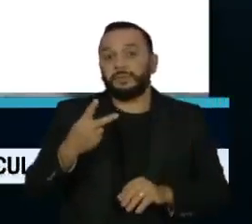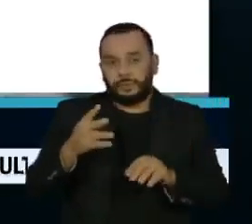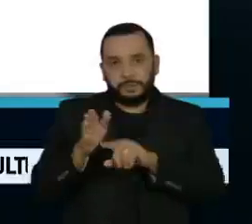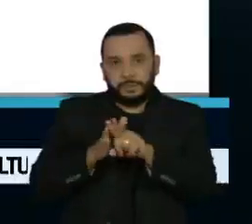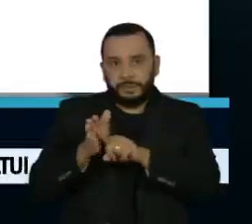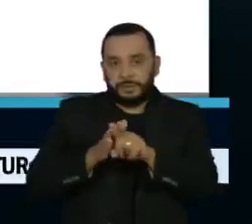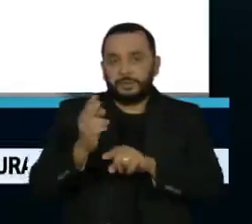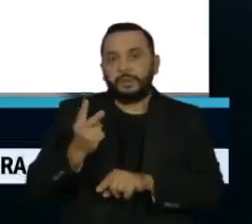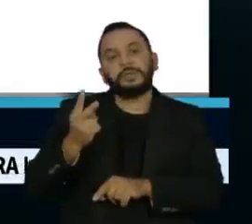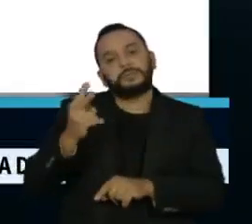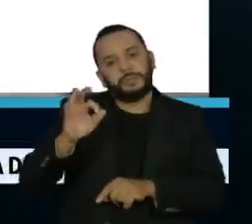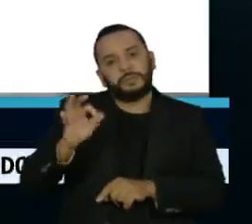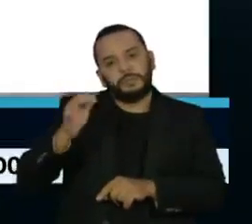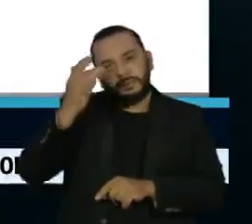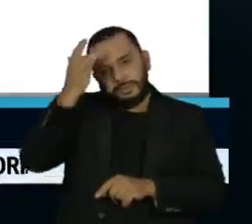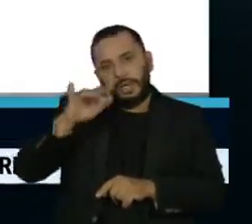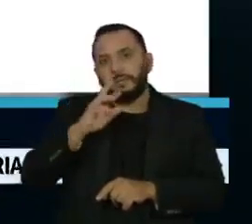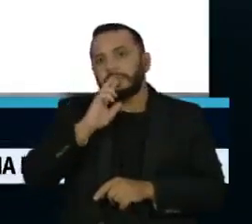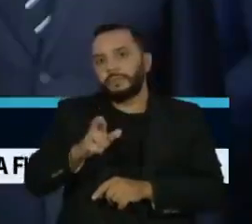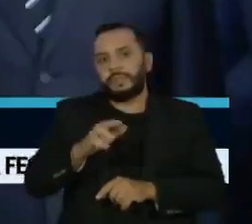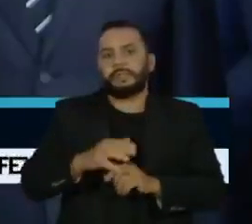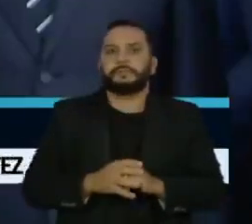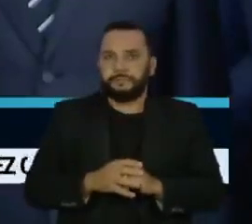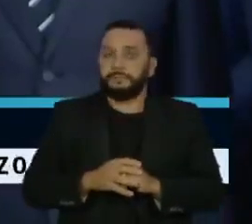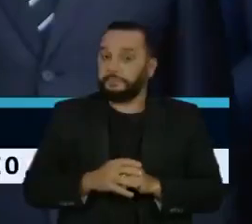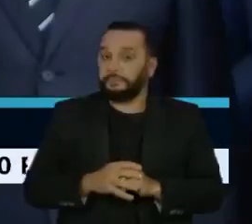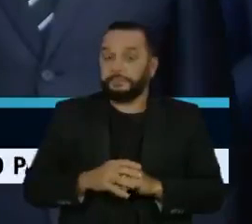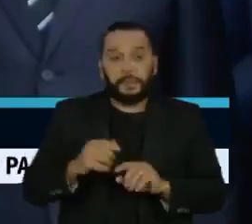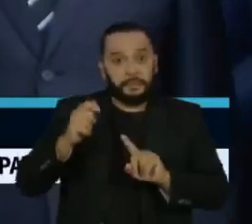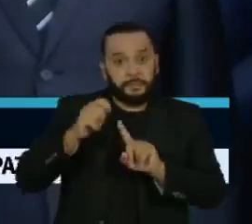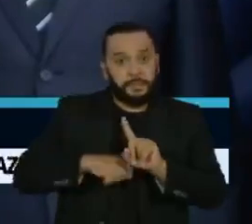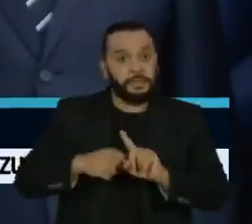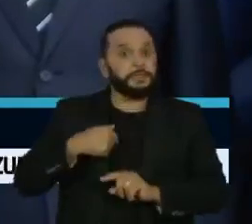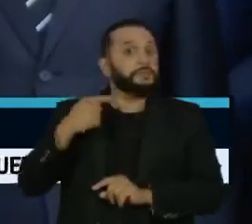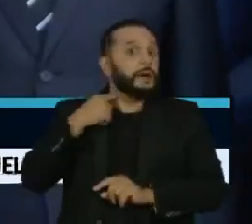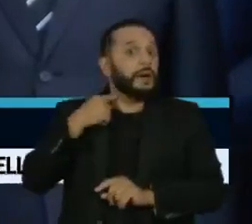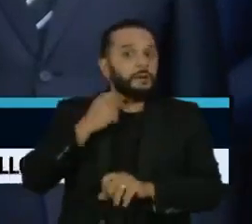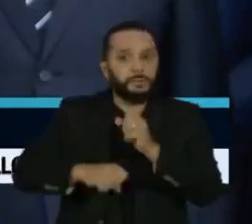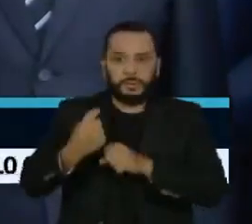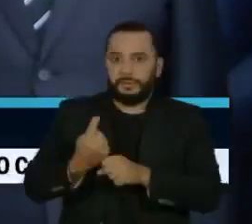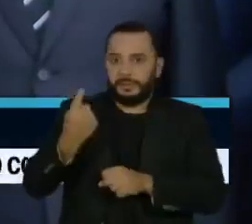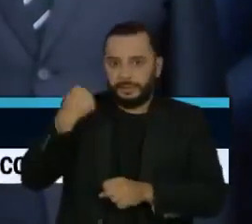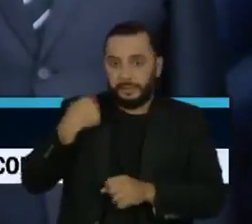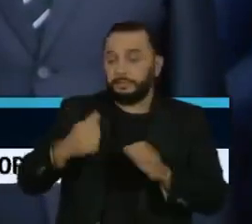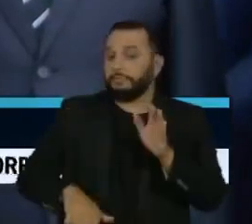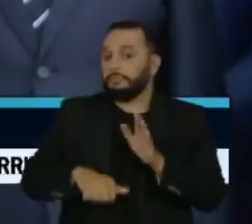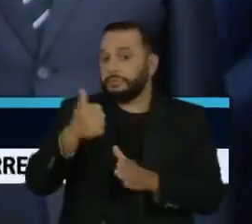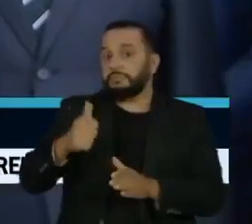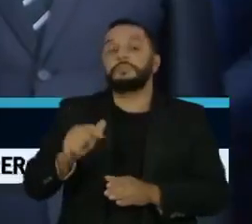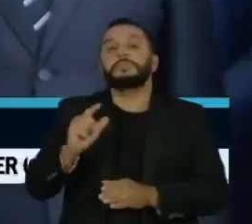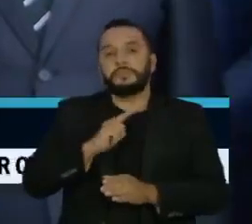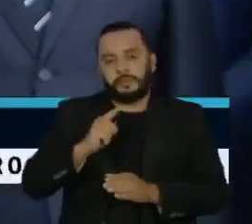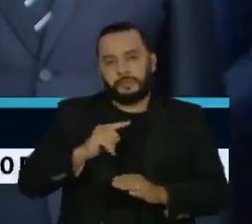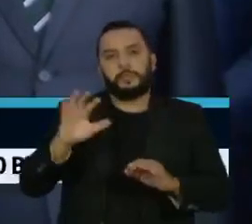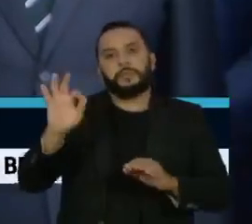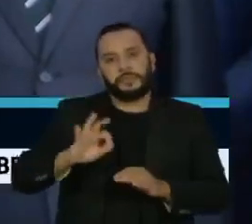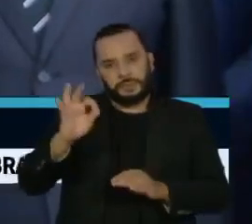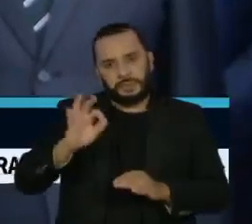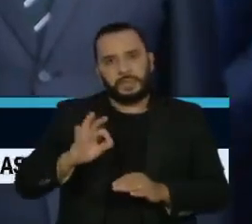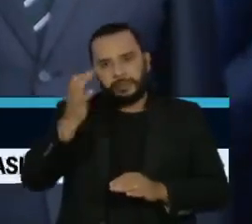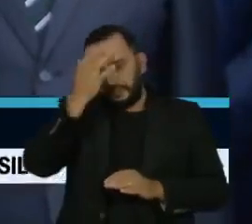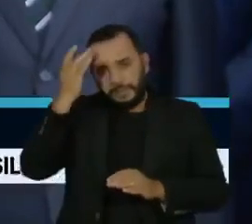pesquisas dois por cento não souberam ou não responderam desde Maio do ano passado é a primeira vez em que aumento no percentual